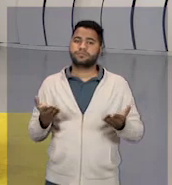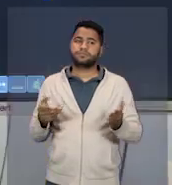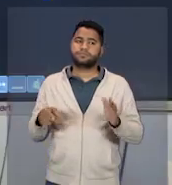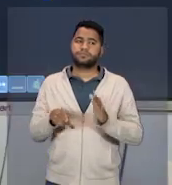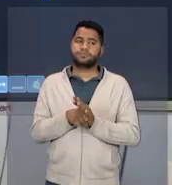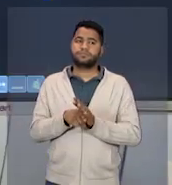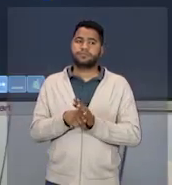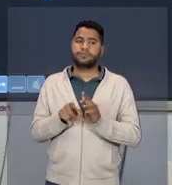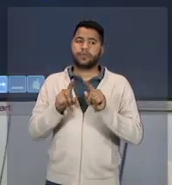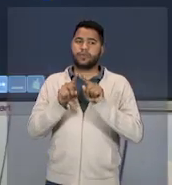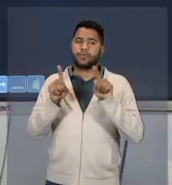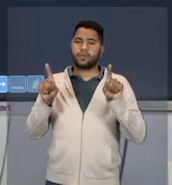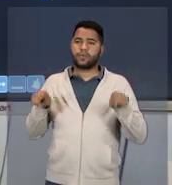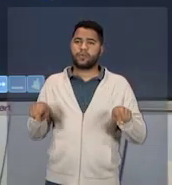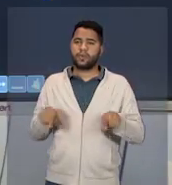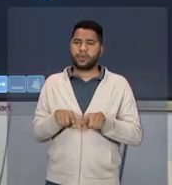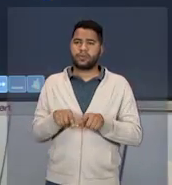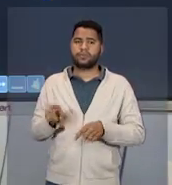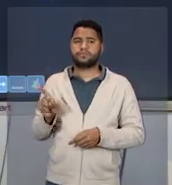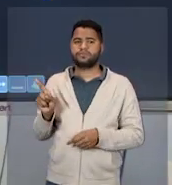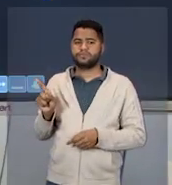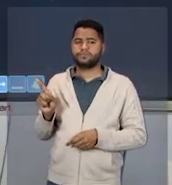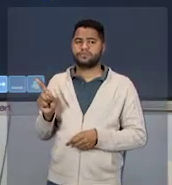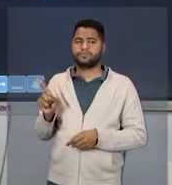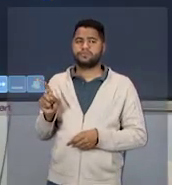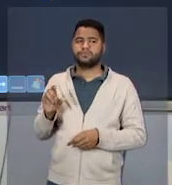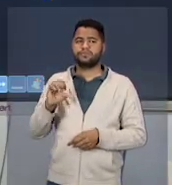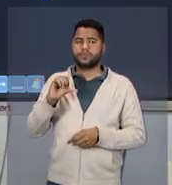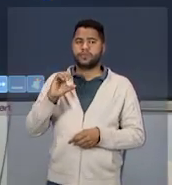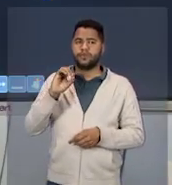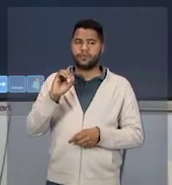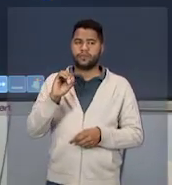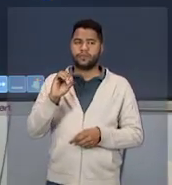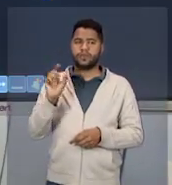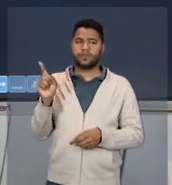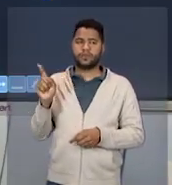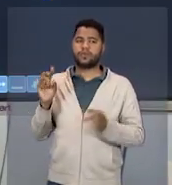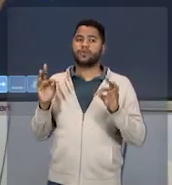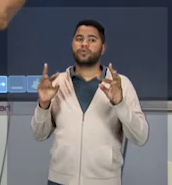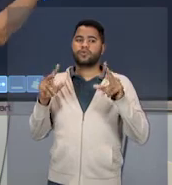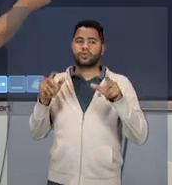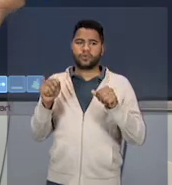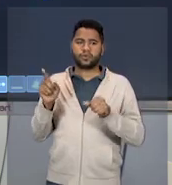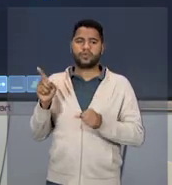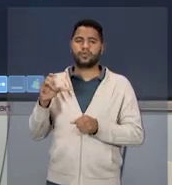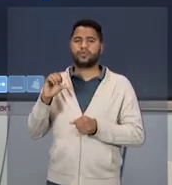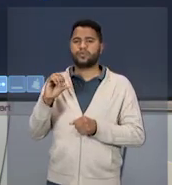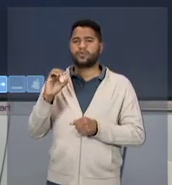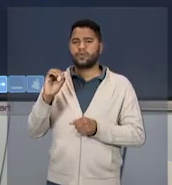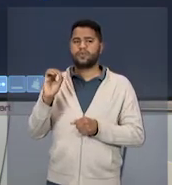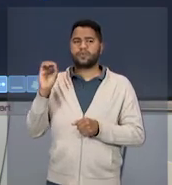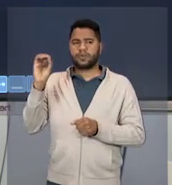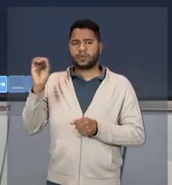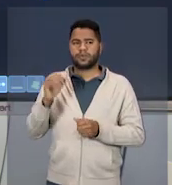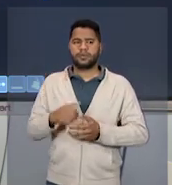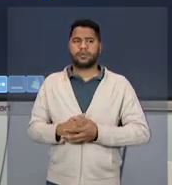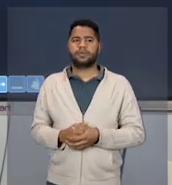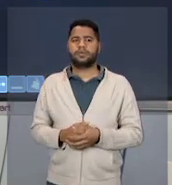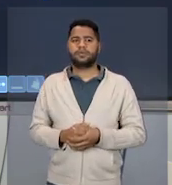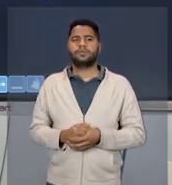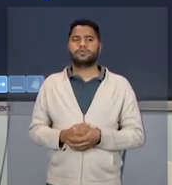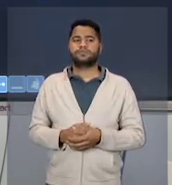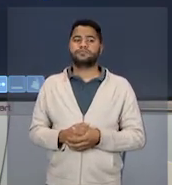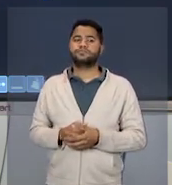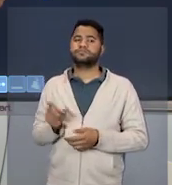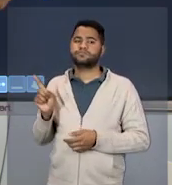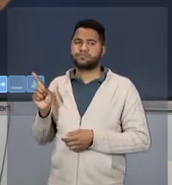quadrado. Então, 90 graus. Então, todos os ângulos aqui são de 90, tá? O ângulo A, o B, o